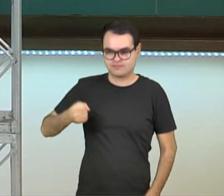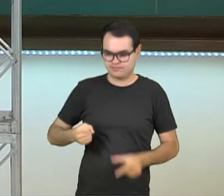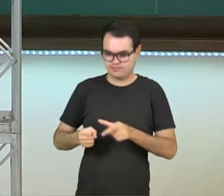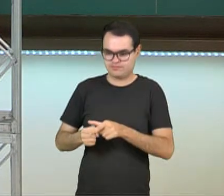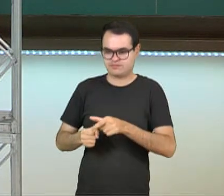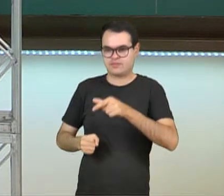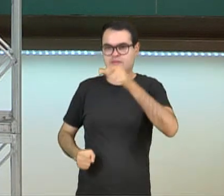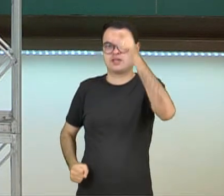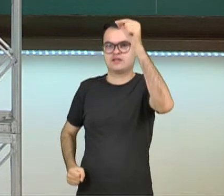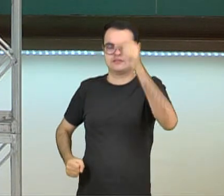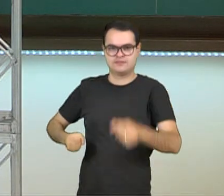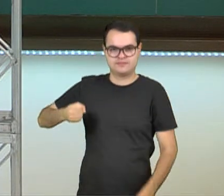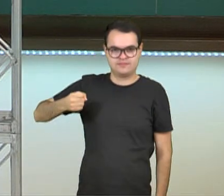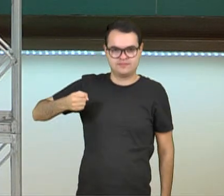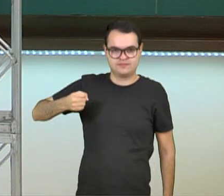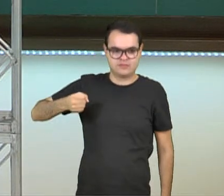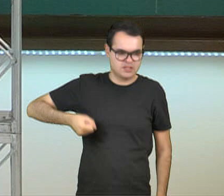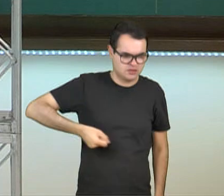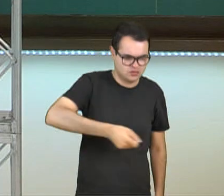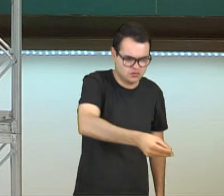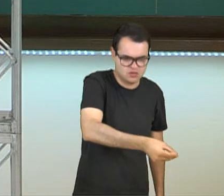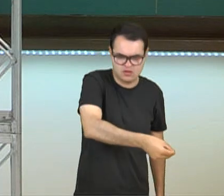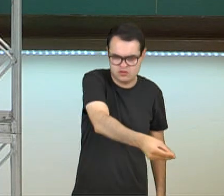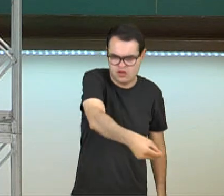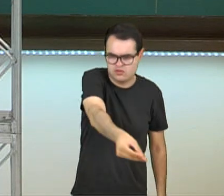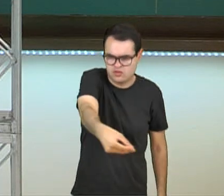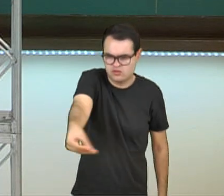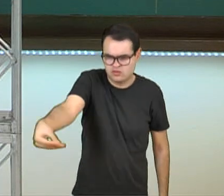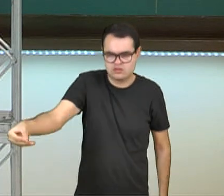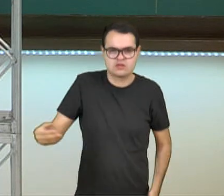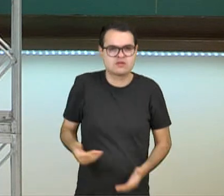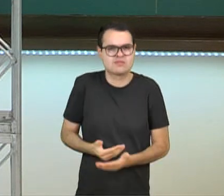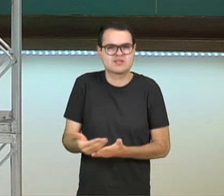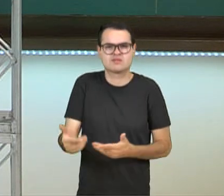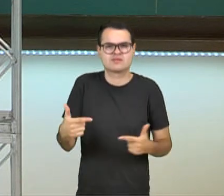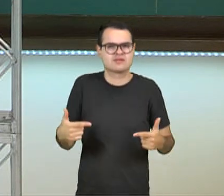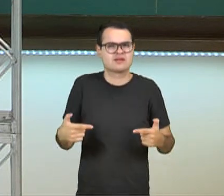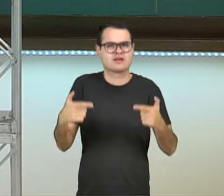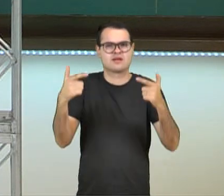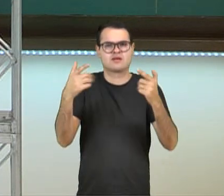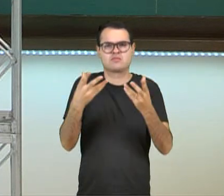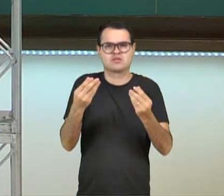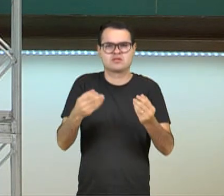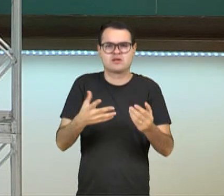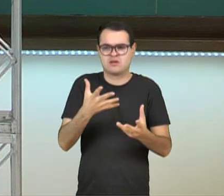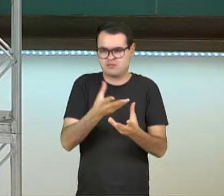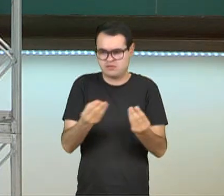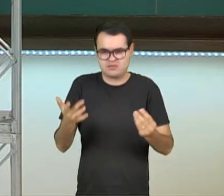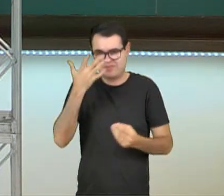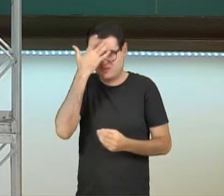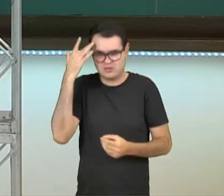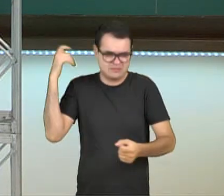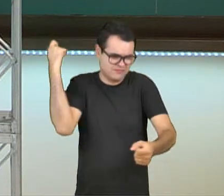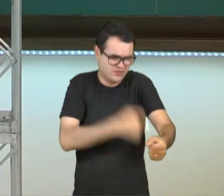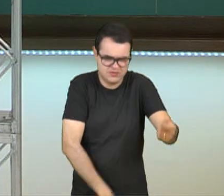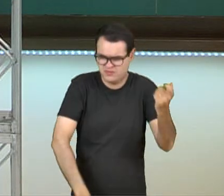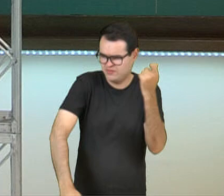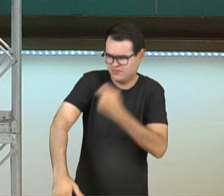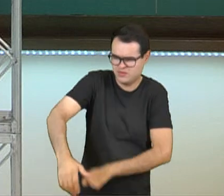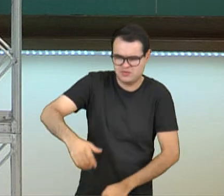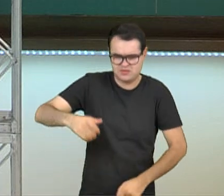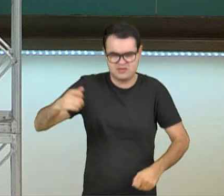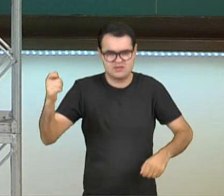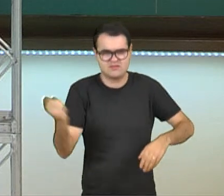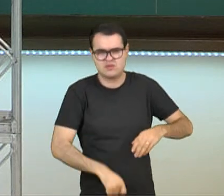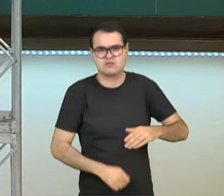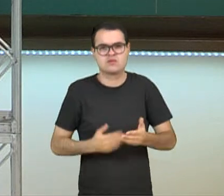Facões foram distribuídos à população. E ali iniciou uma guerra em que gerou muitos mutilados. O que é isso? Perderam partes do